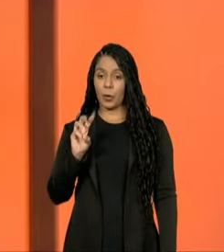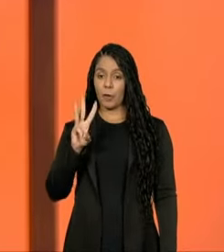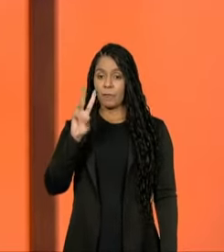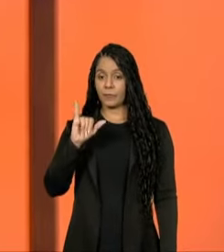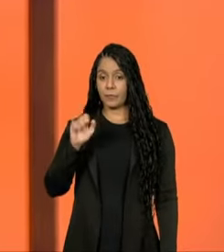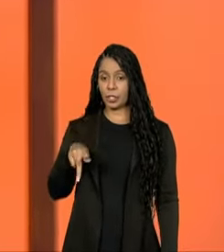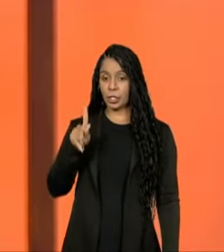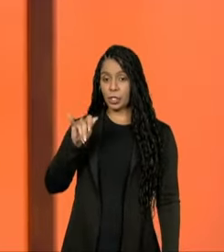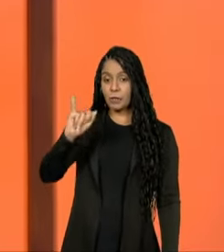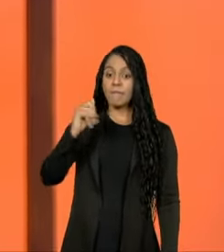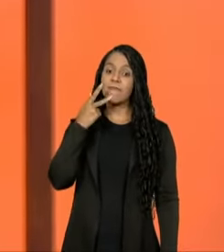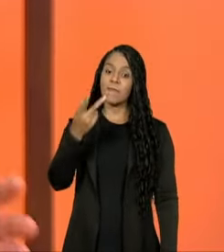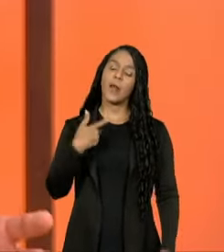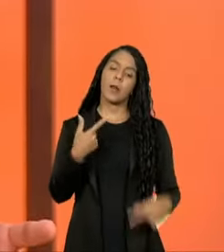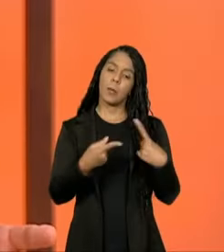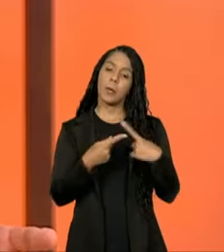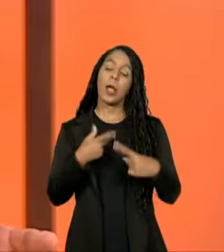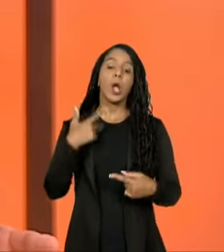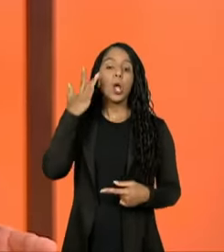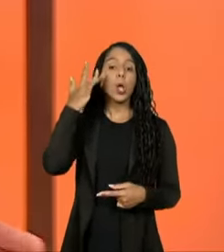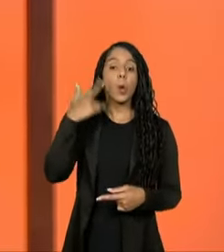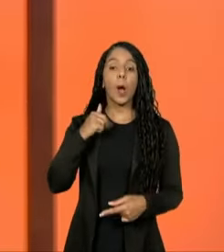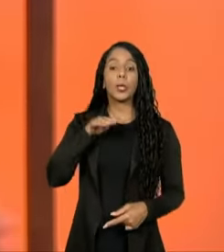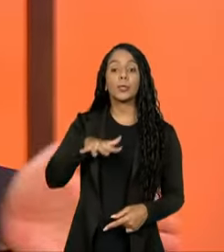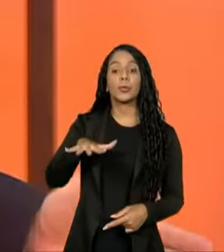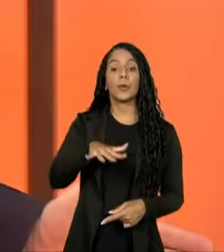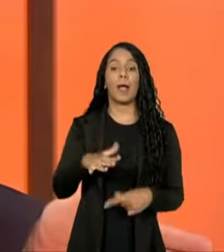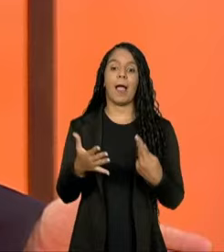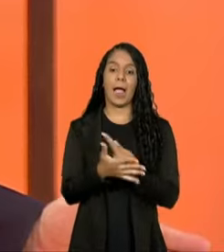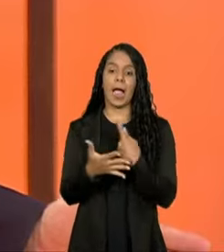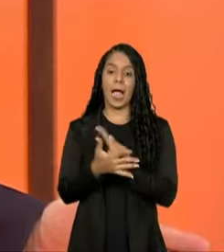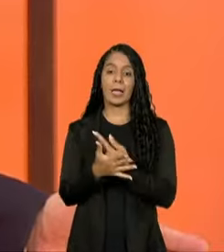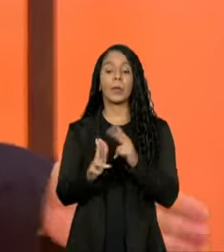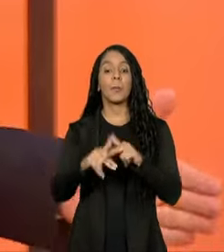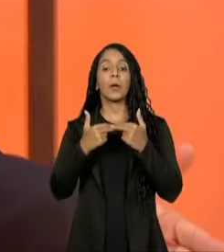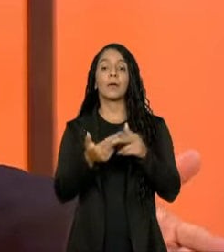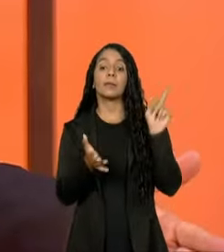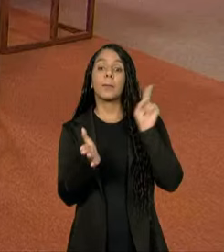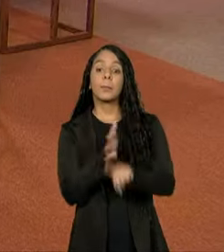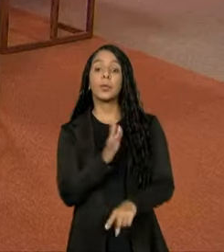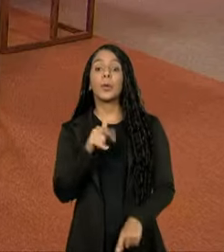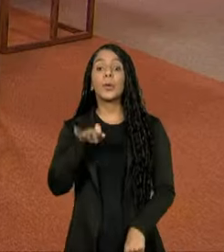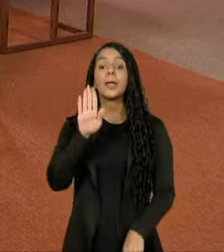encerrado. Né? Enfim, eu acho que o caso está encerrado no que diz respeito às perguntas que estavam sendo feitas. Né?